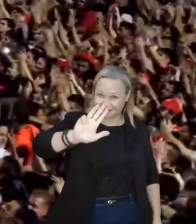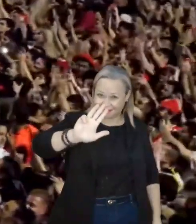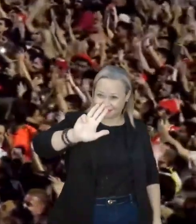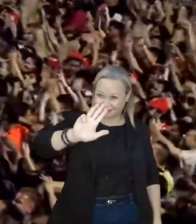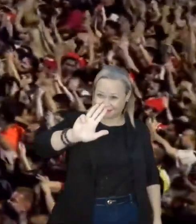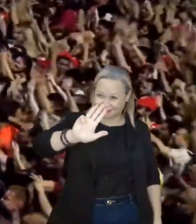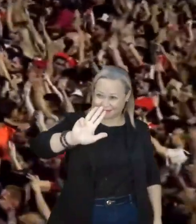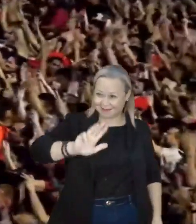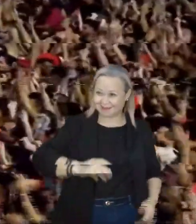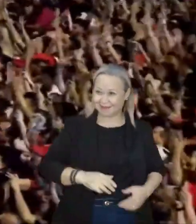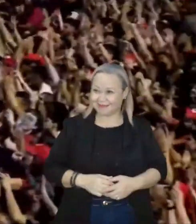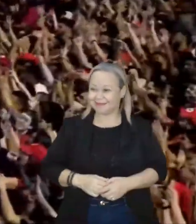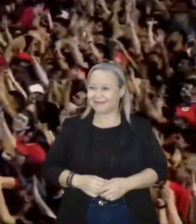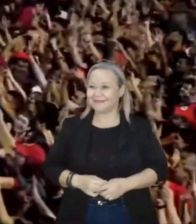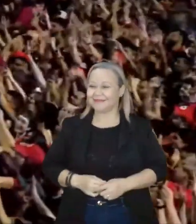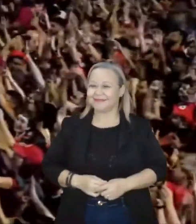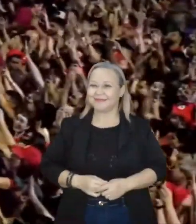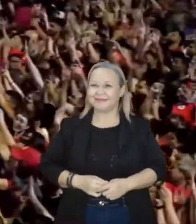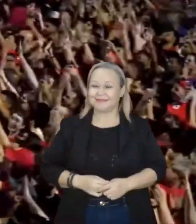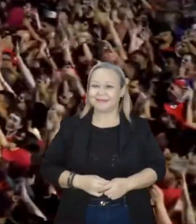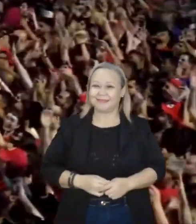Silva.